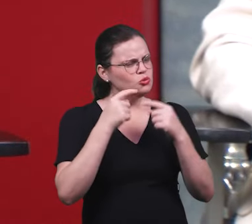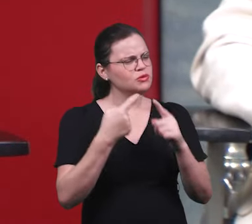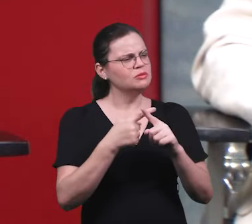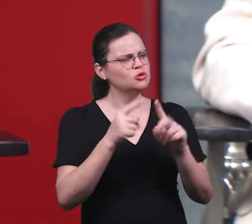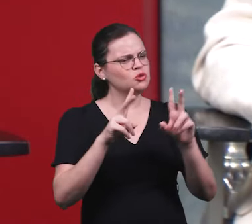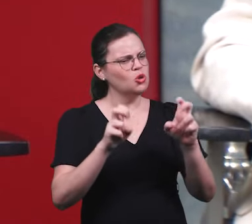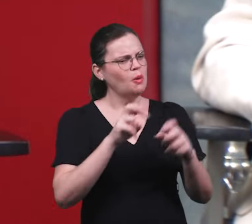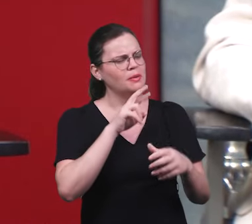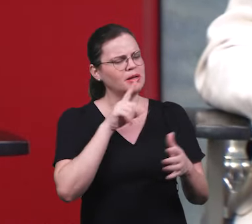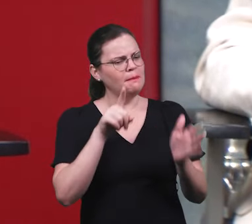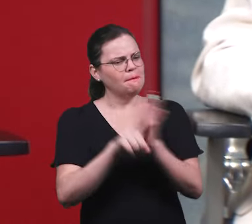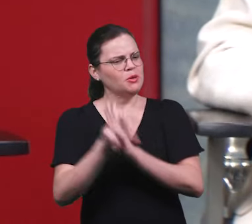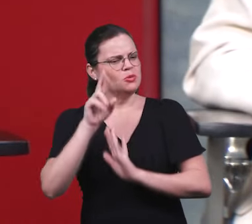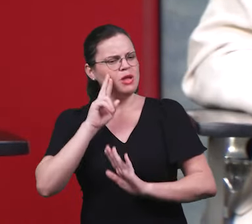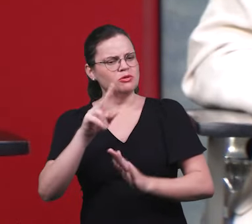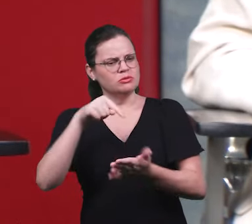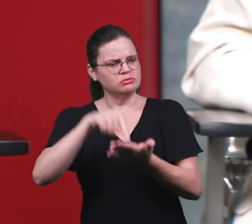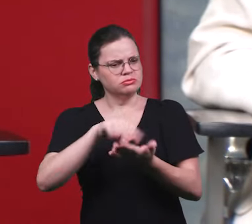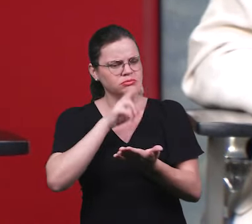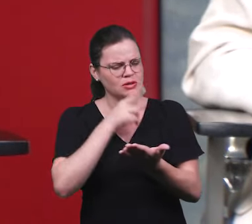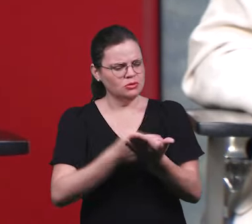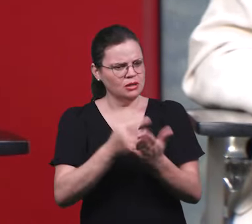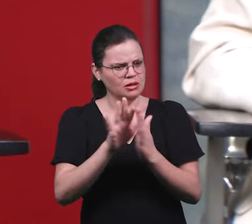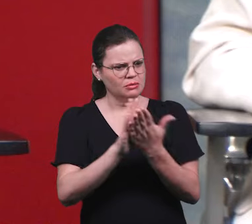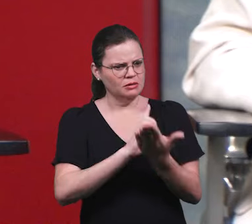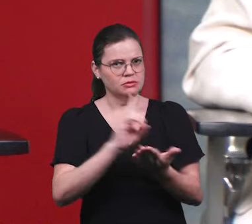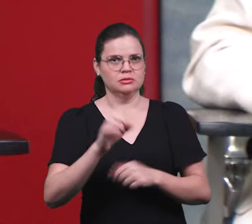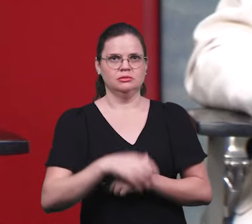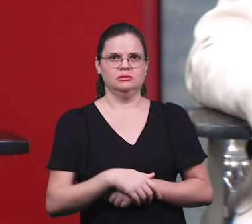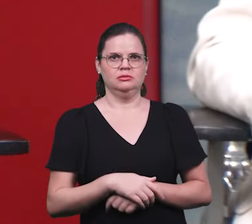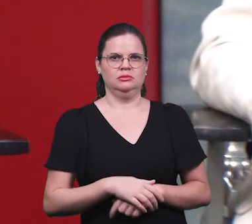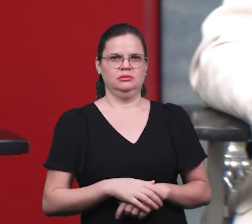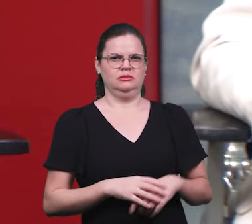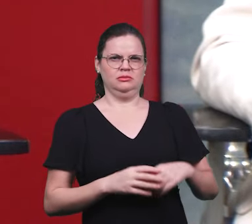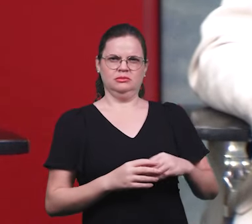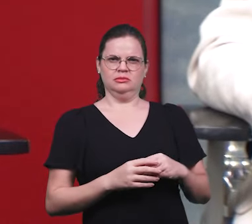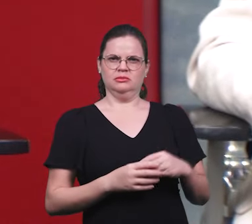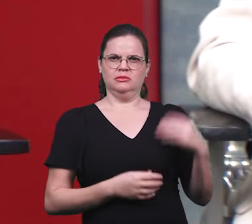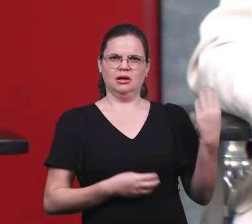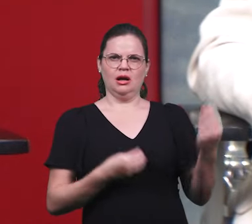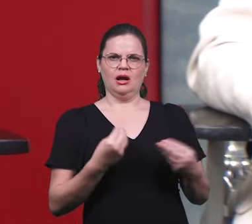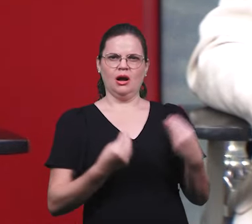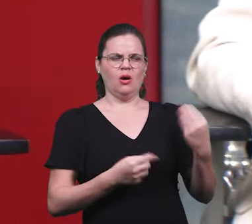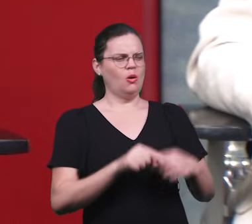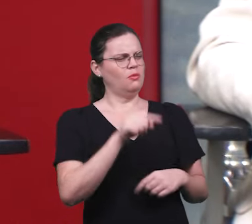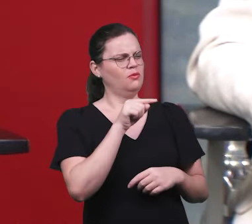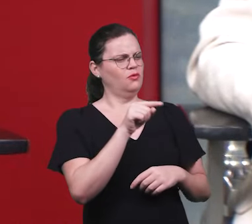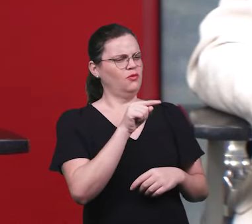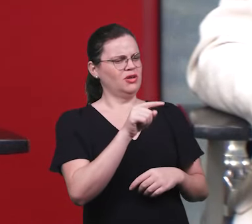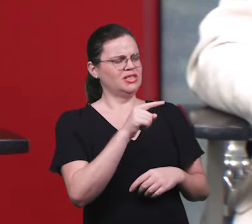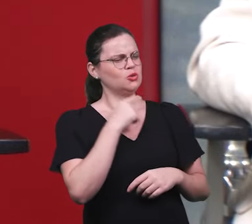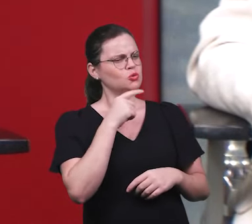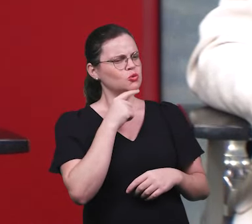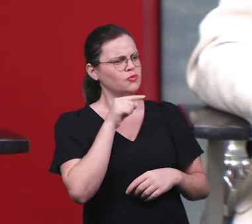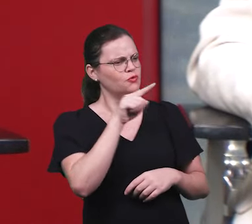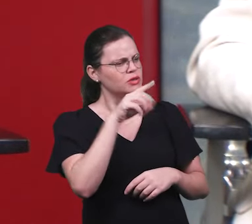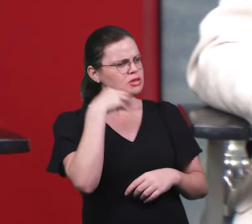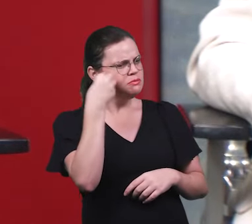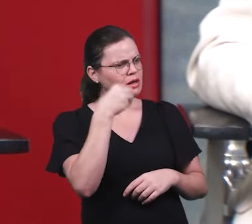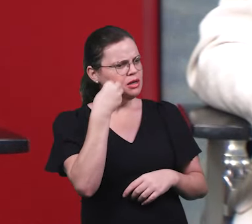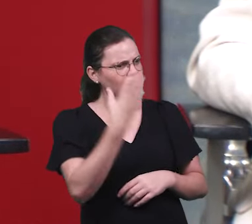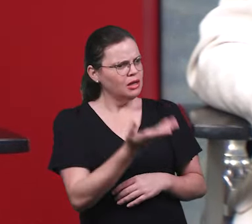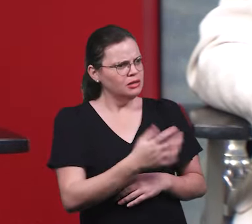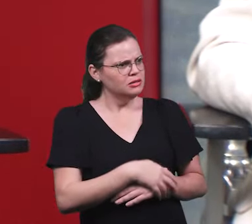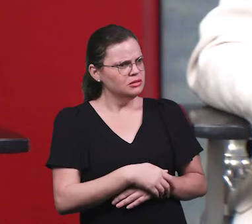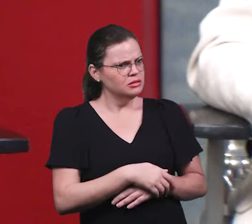palavra. E essa pessoa que a conhecia muito falou com ela bem assim, mas como é que você vai negar as experiências que você viveu? Você me